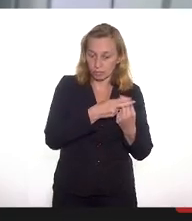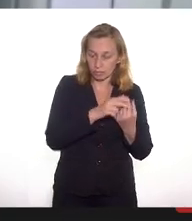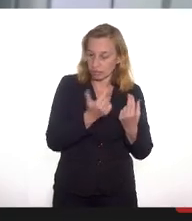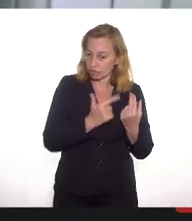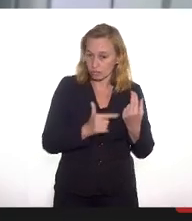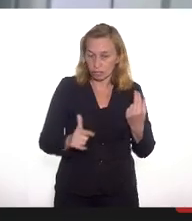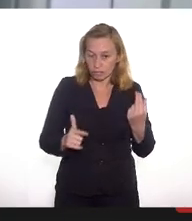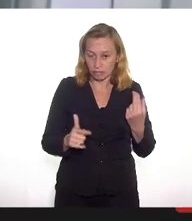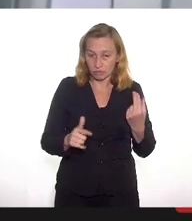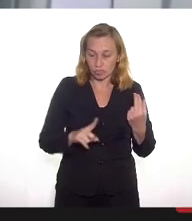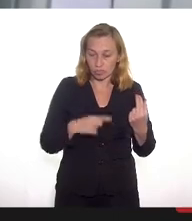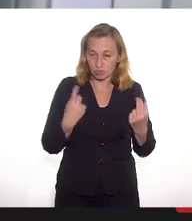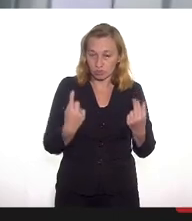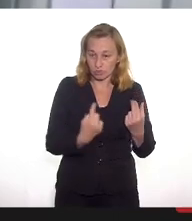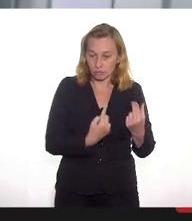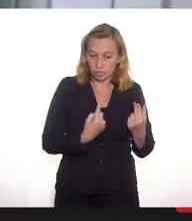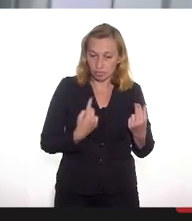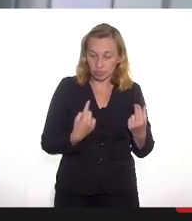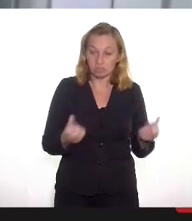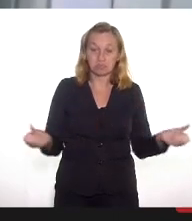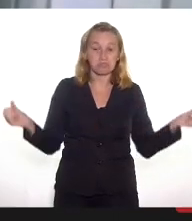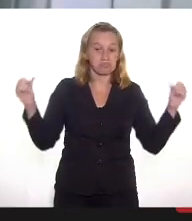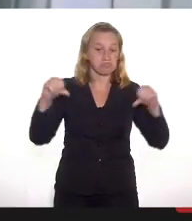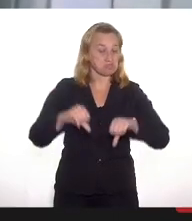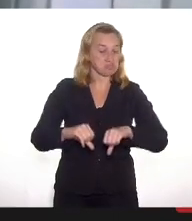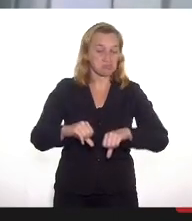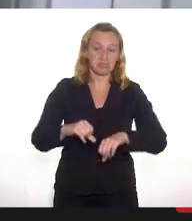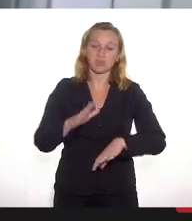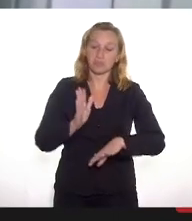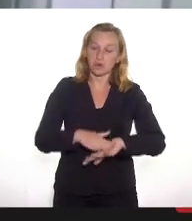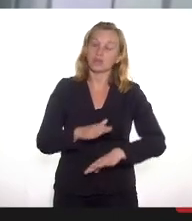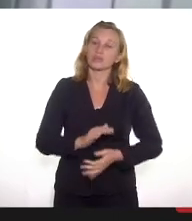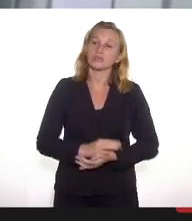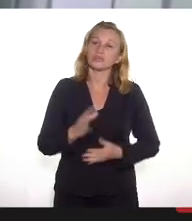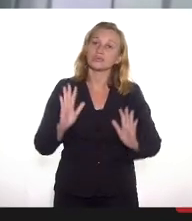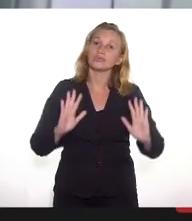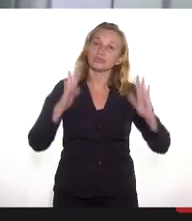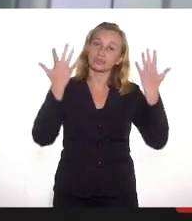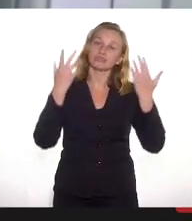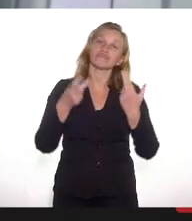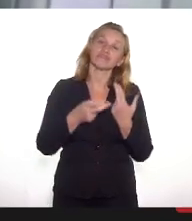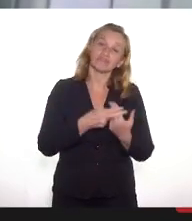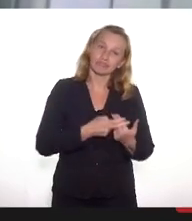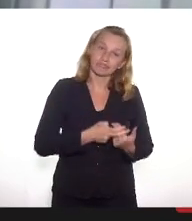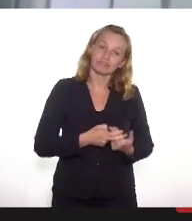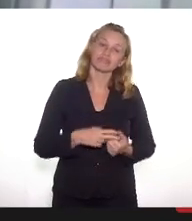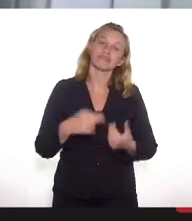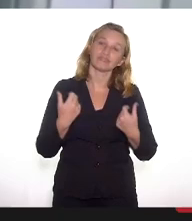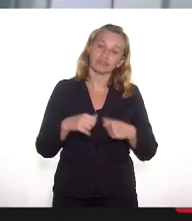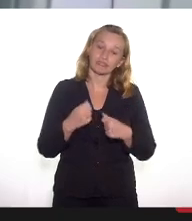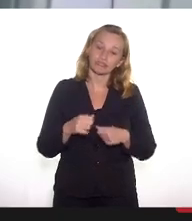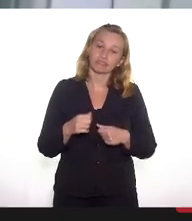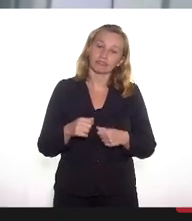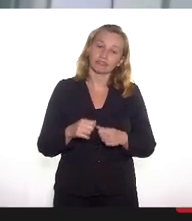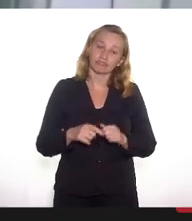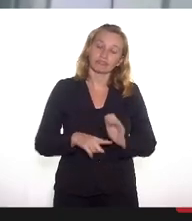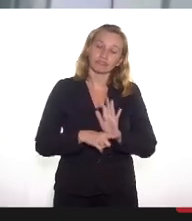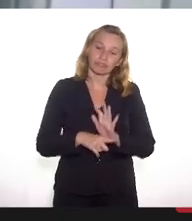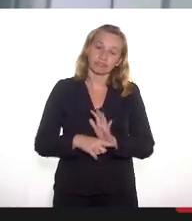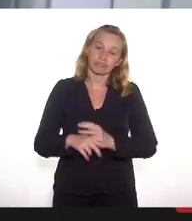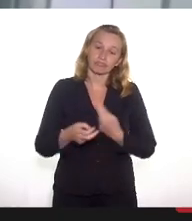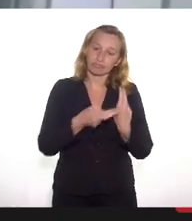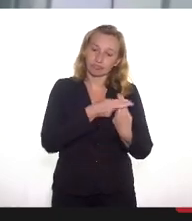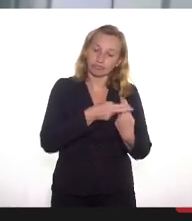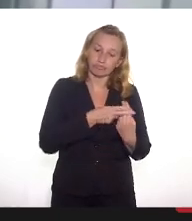seria deputada enfermeira Rejane muito mas muito pior com tanto vivo ao SUS e temos recompor o Lú que nunca